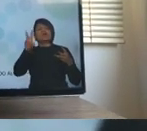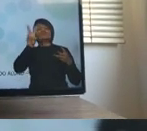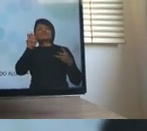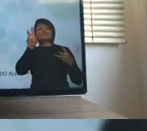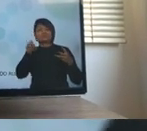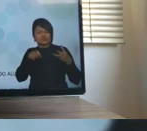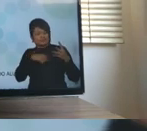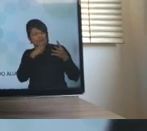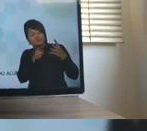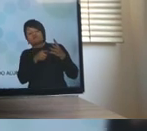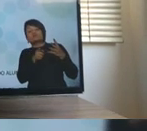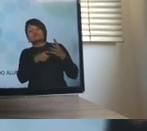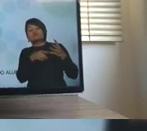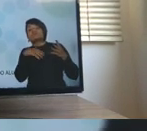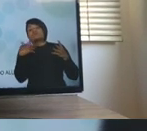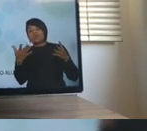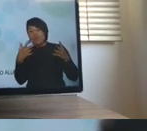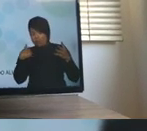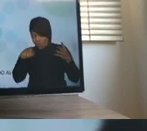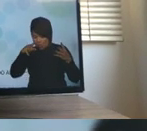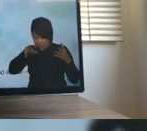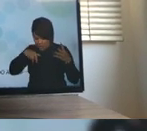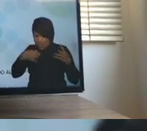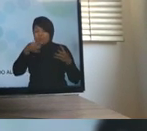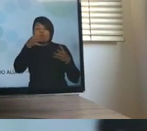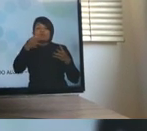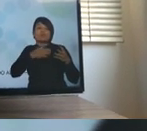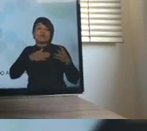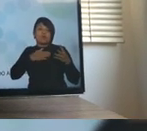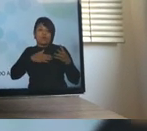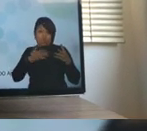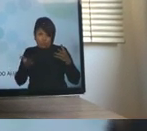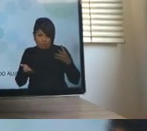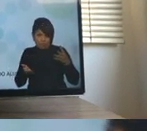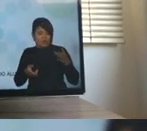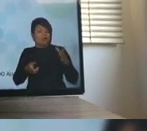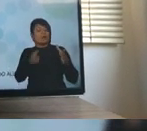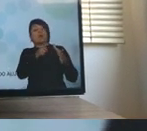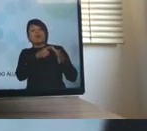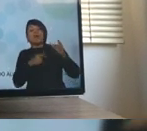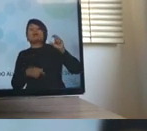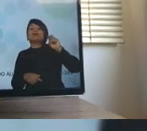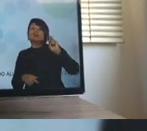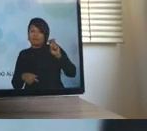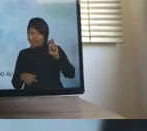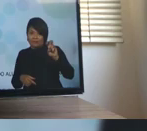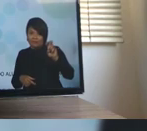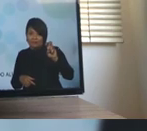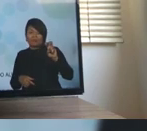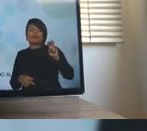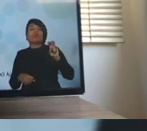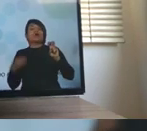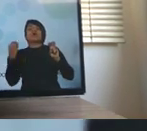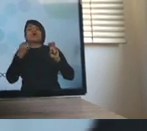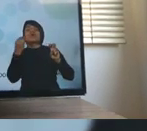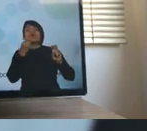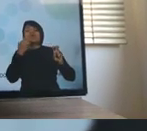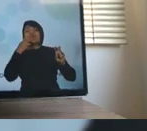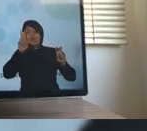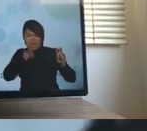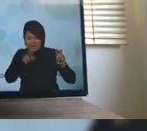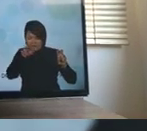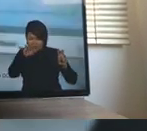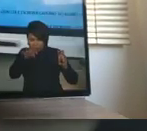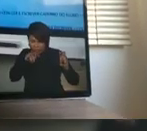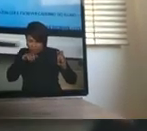Quarto, qual a opinião do leitor sobre o assunto? Quinta pergunta, como a carta